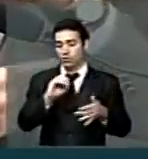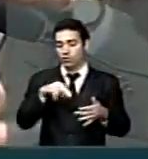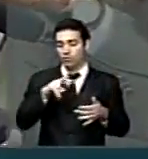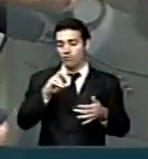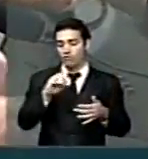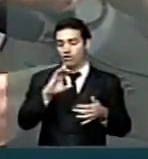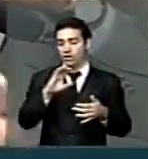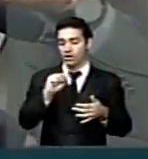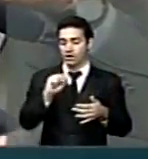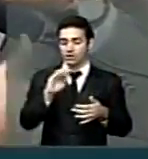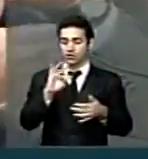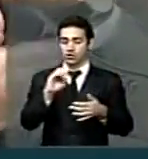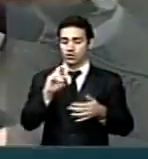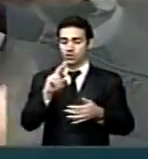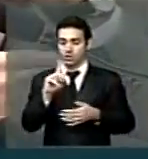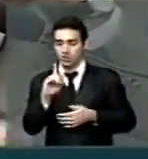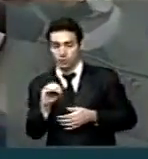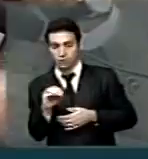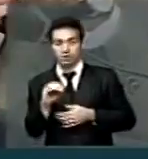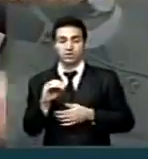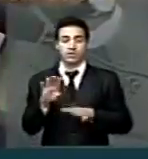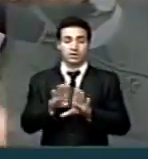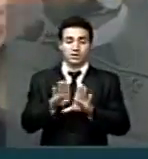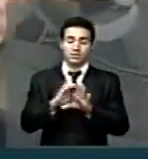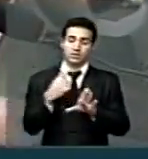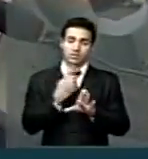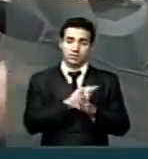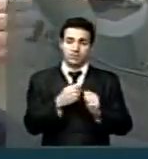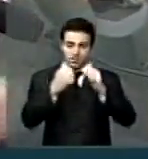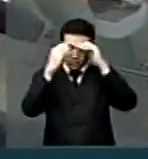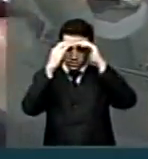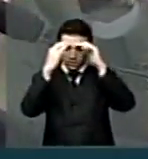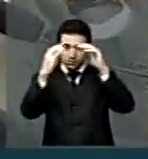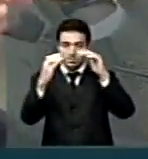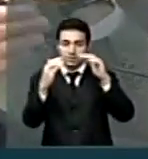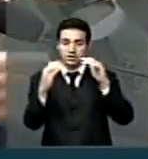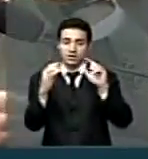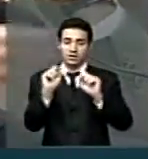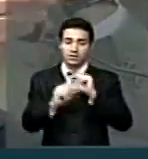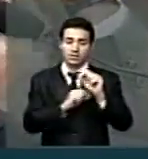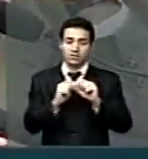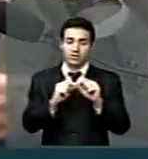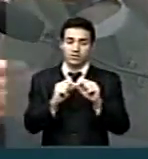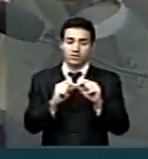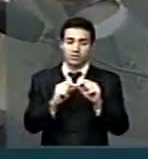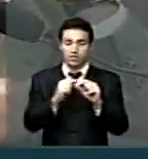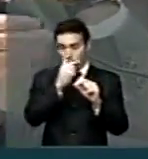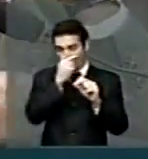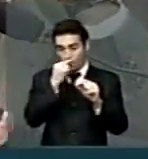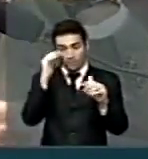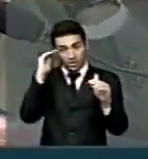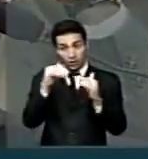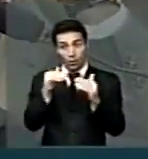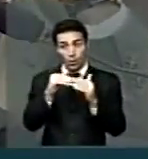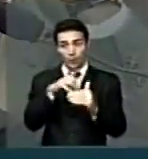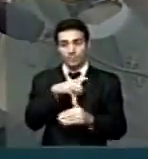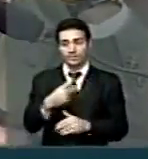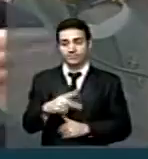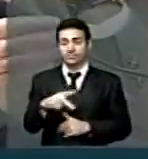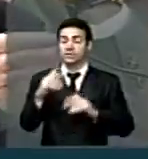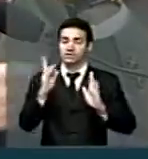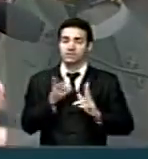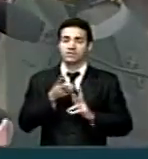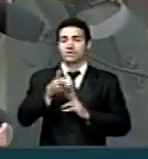e para que nós possamos, acima de tudo, respeitar, volto a repetir, o acordo que existe nessa casa, que sempre foi